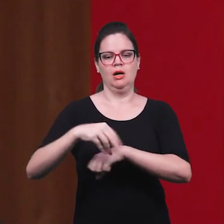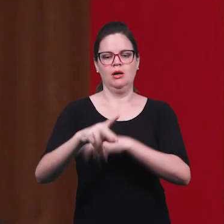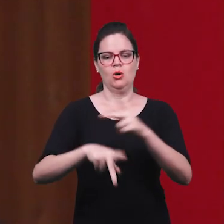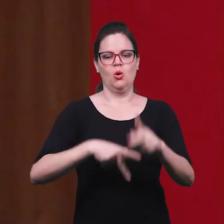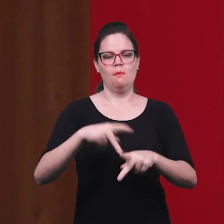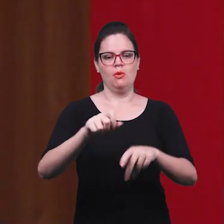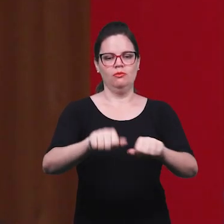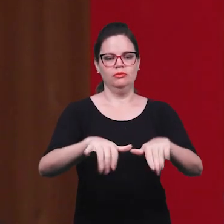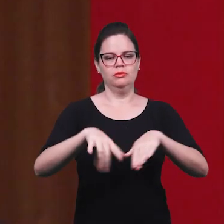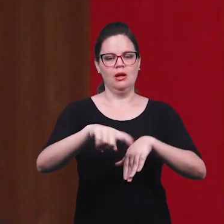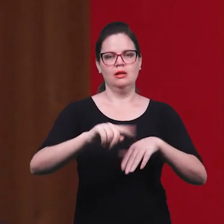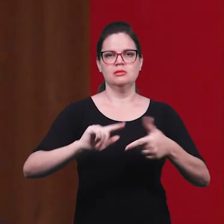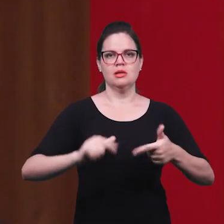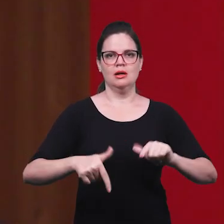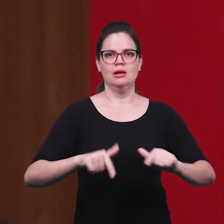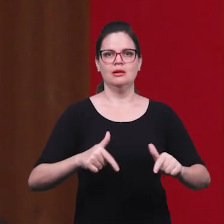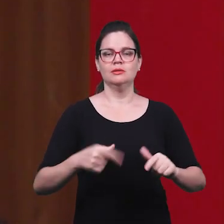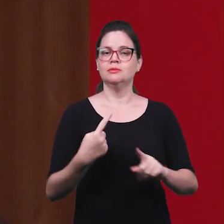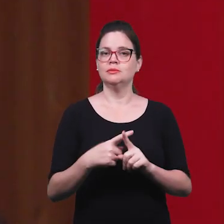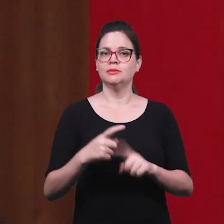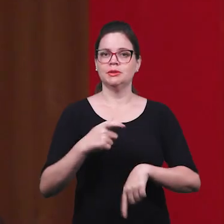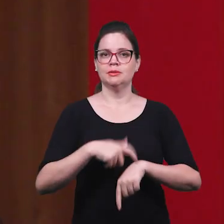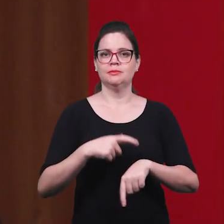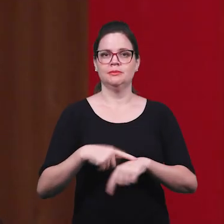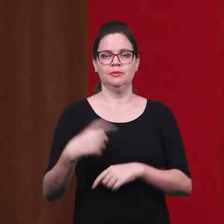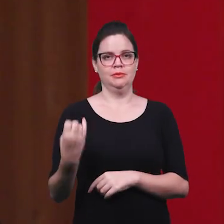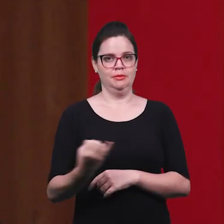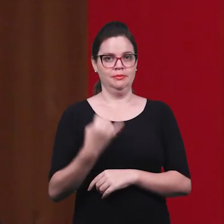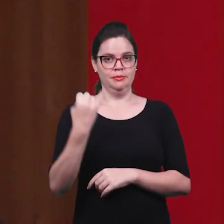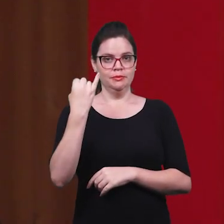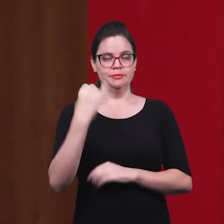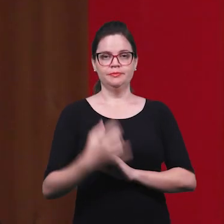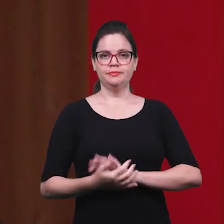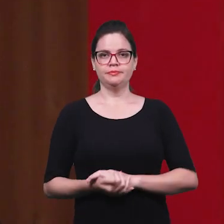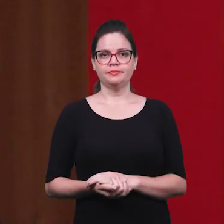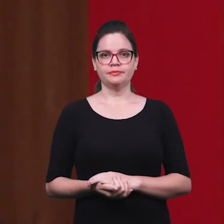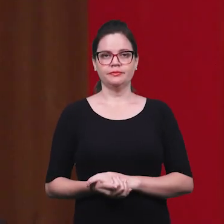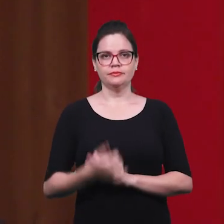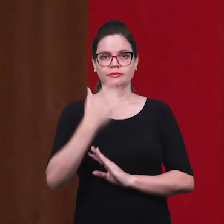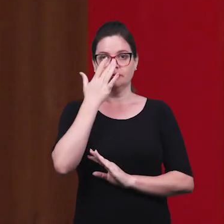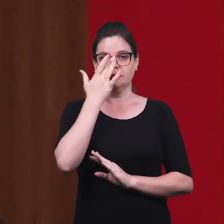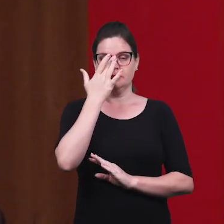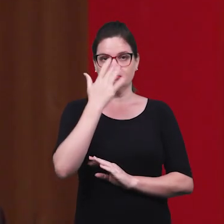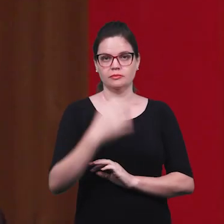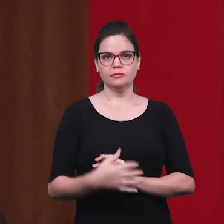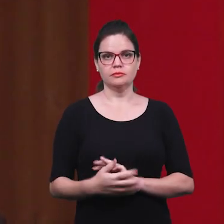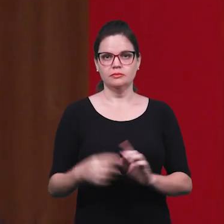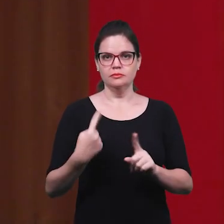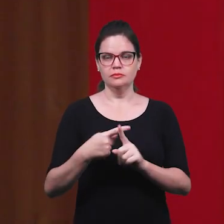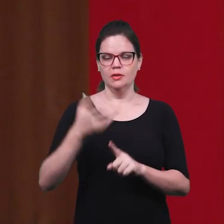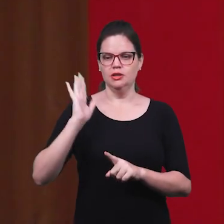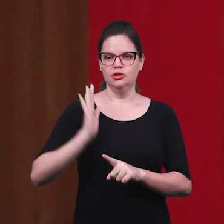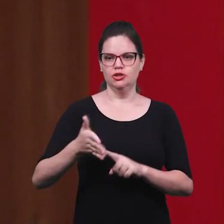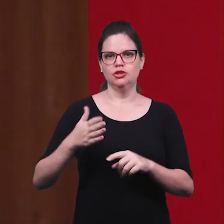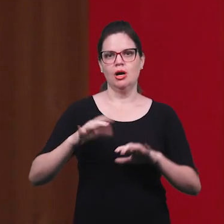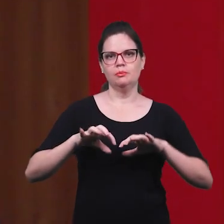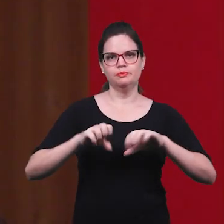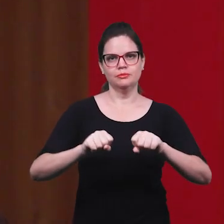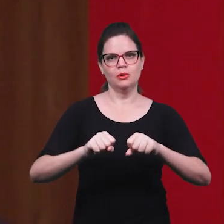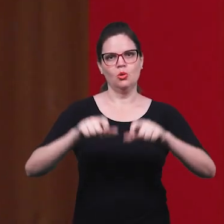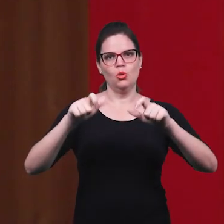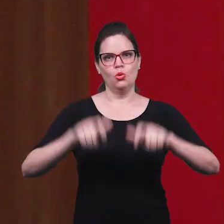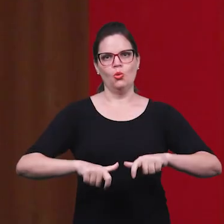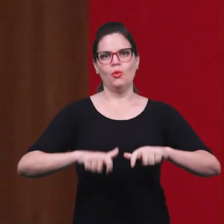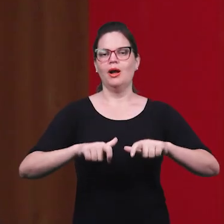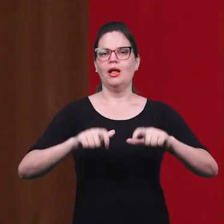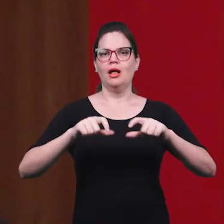num momento muito importante da história deles. Eles já haviam entrado na terra prometida,